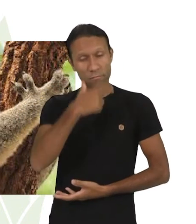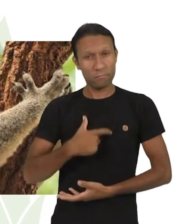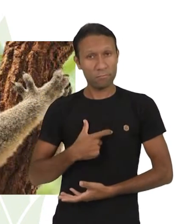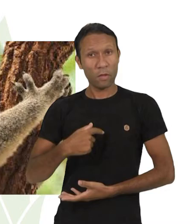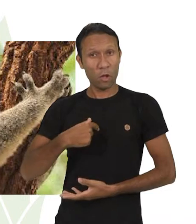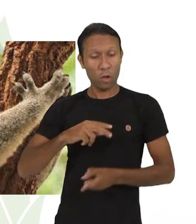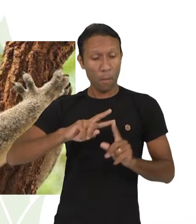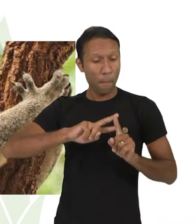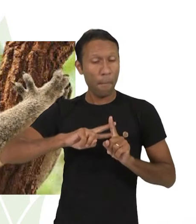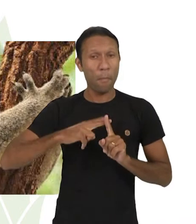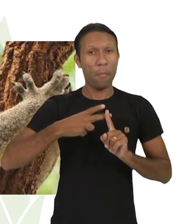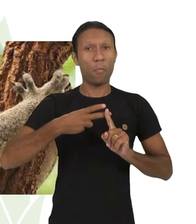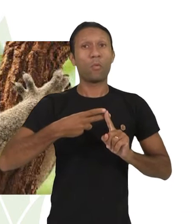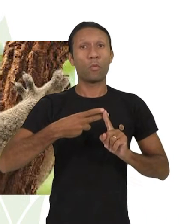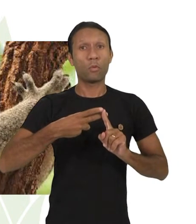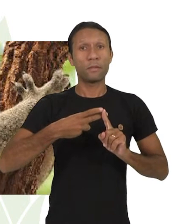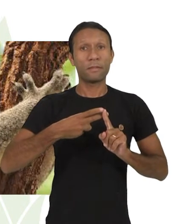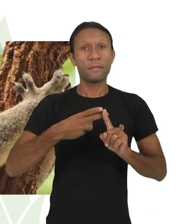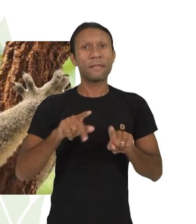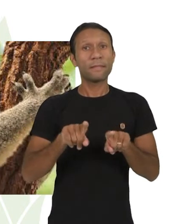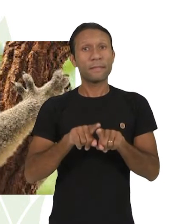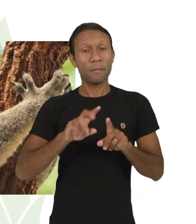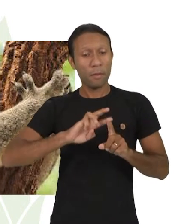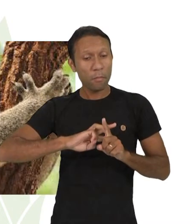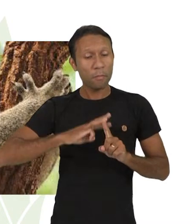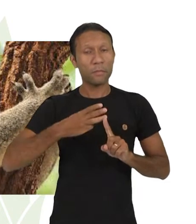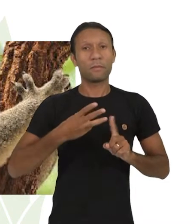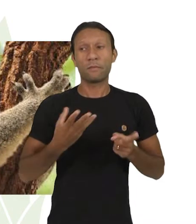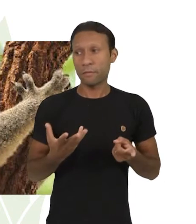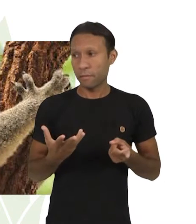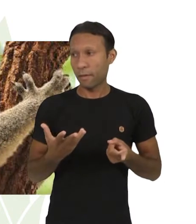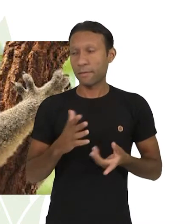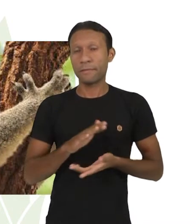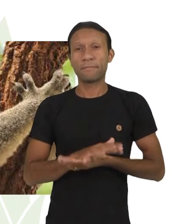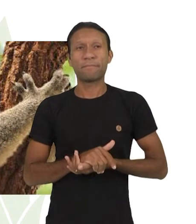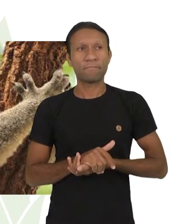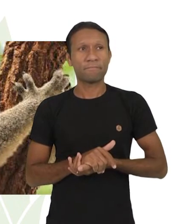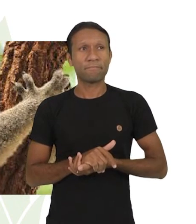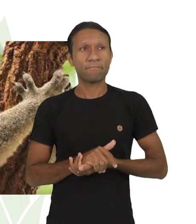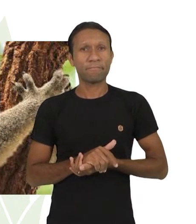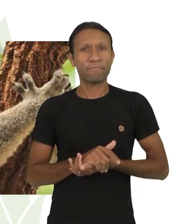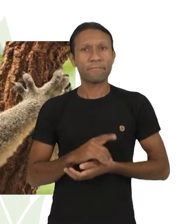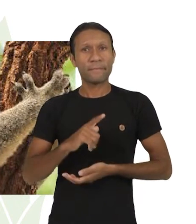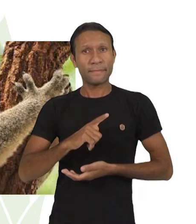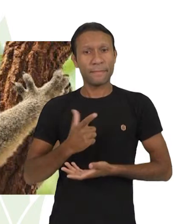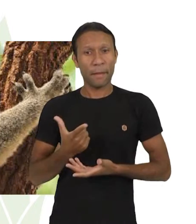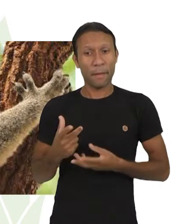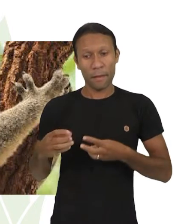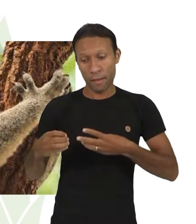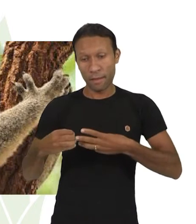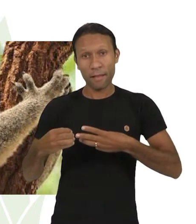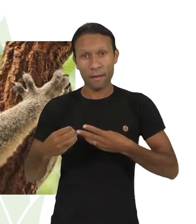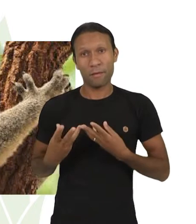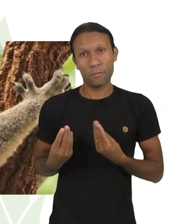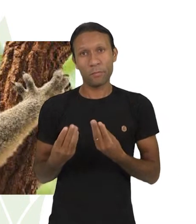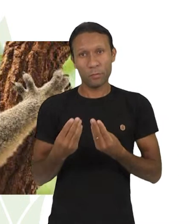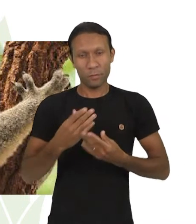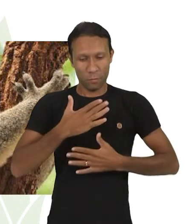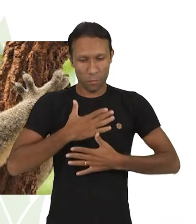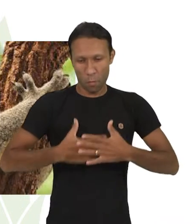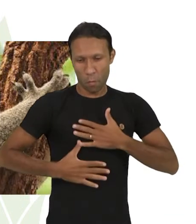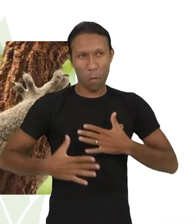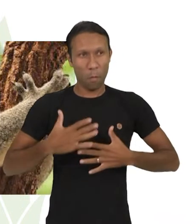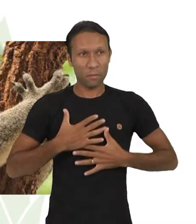exemplo, nós somos multicelulares e pluricelulares, tá? A gente tem muita célula,